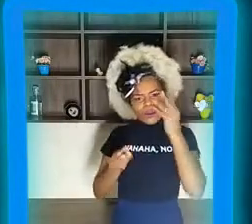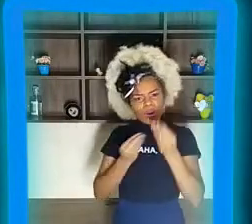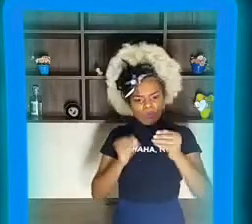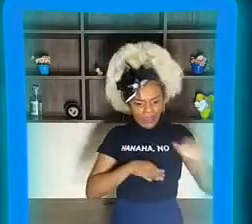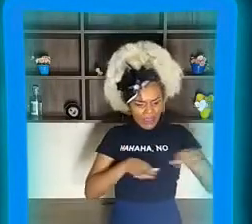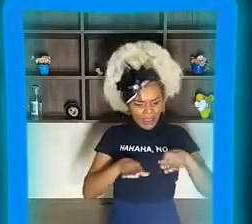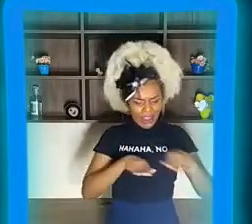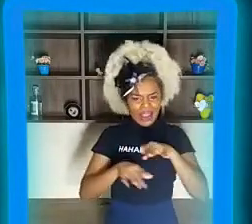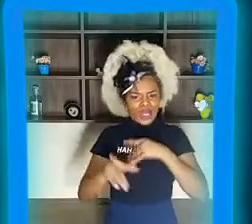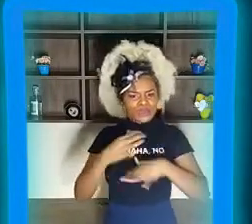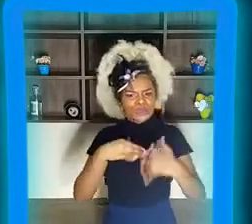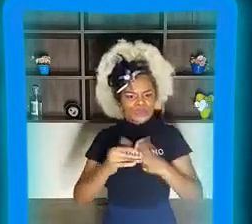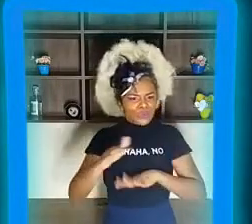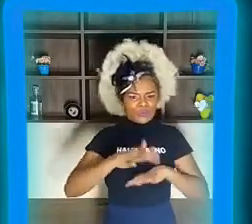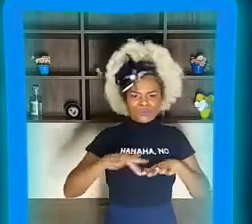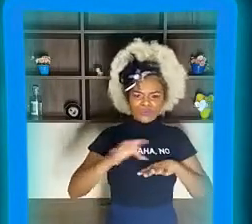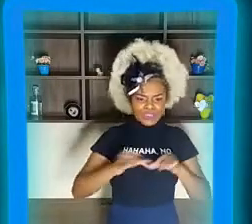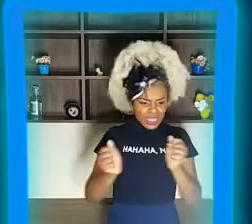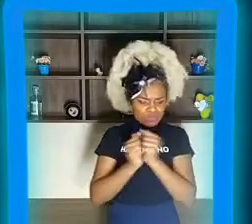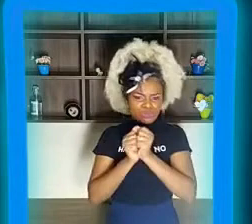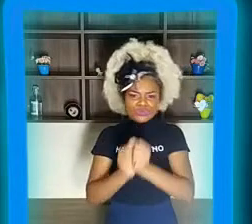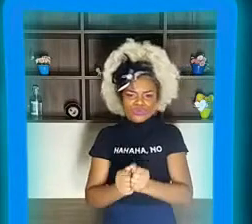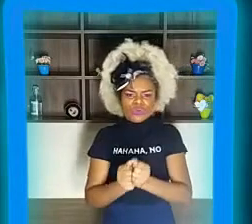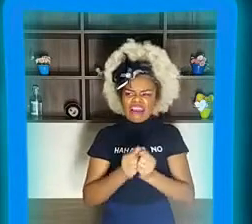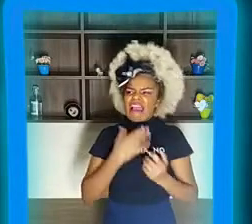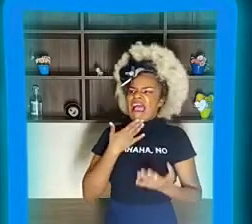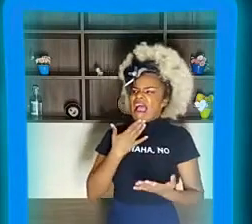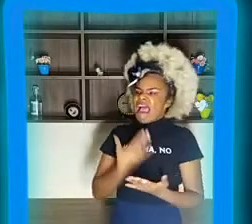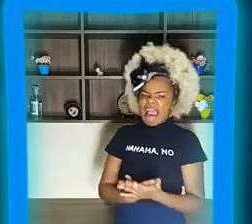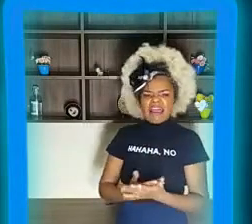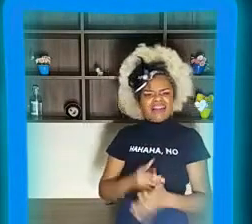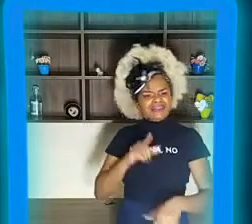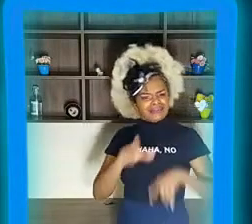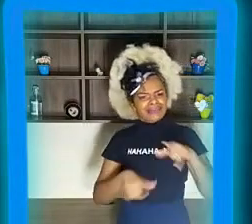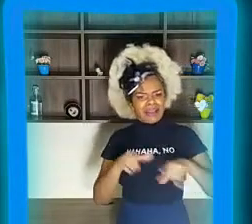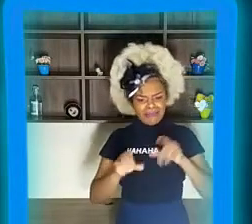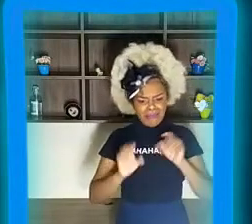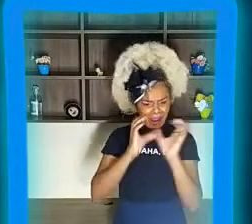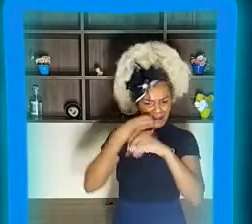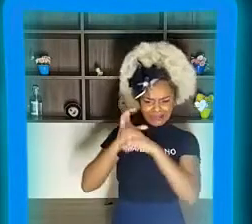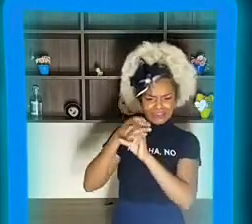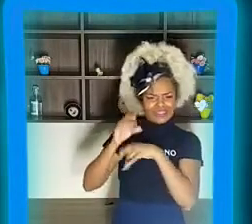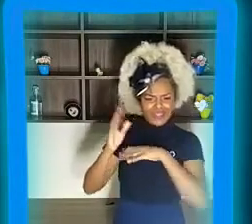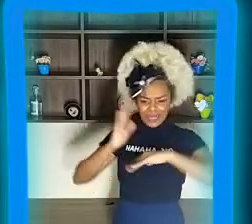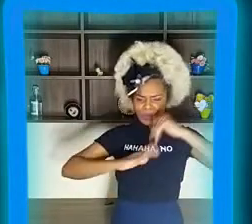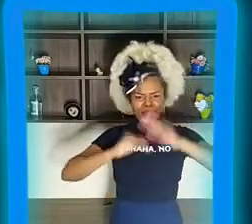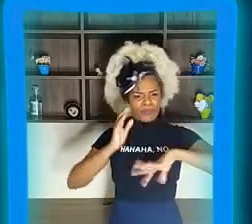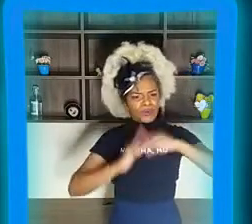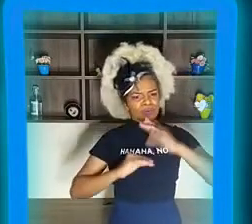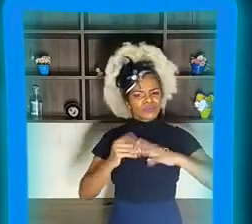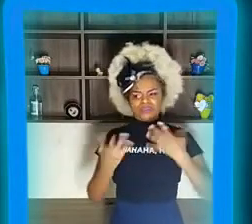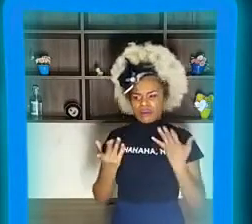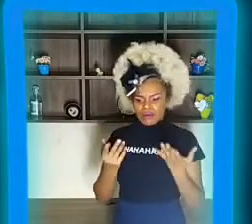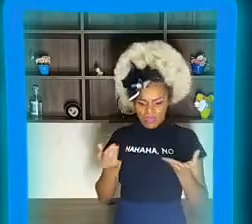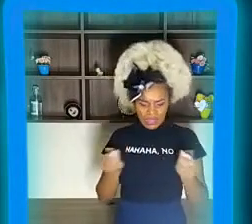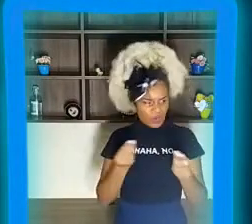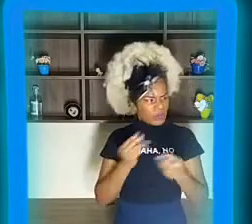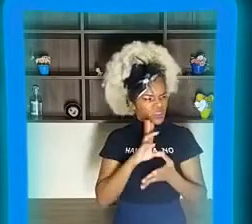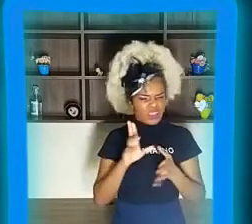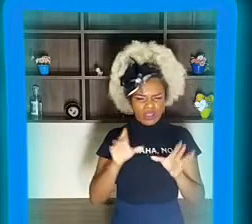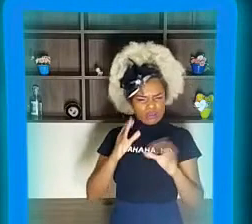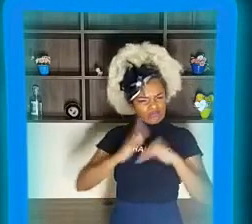isso tudo e funcionar tudo junto. Caraca, que trabalho de engenharia também, de produção de... É, como é que chama? Produção